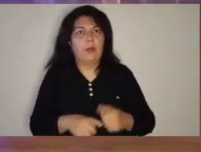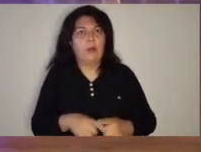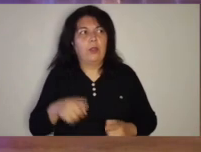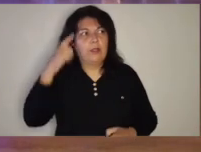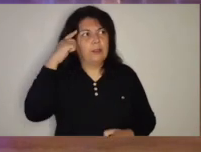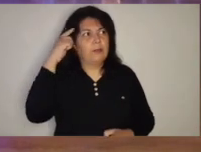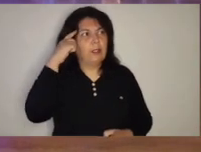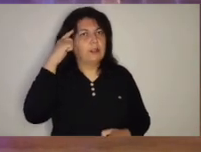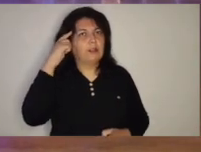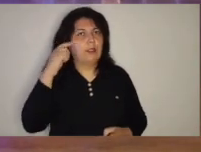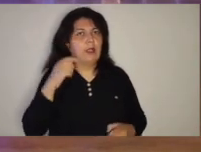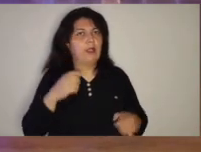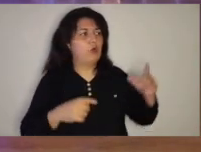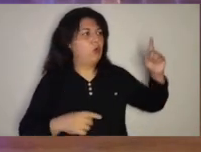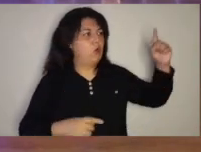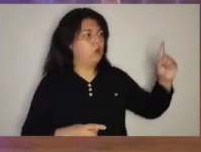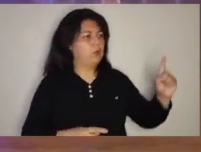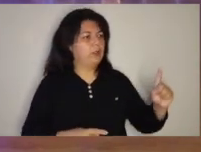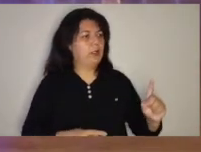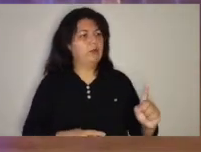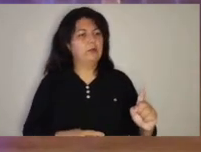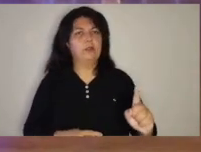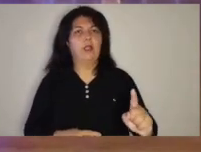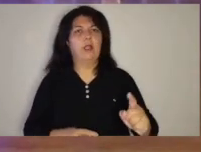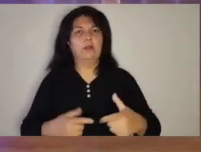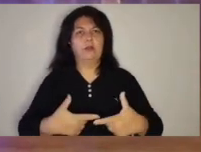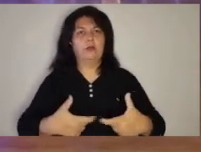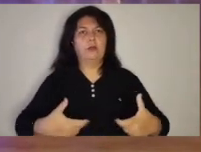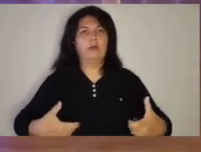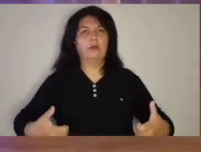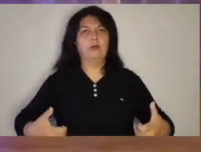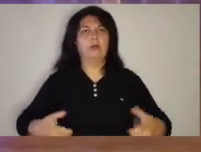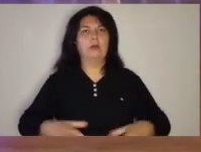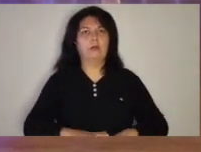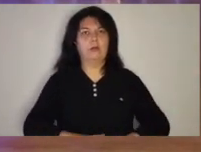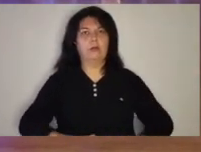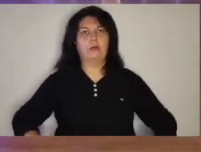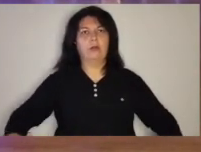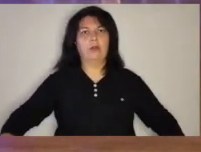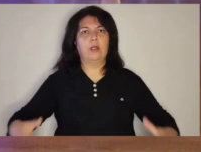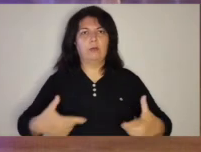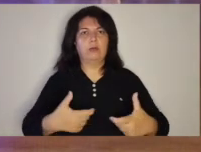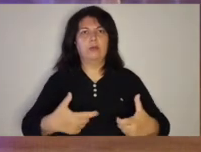quê? O Deus deles chegou no campo de batalha.